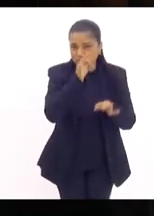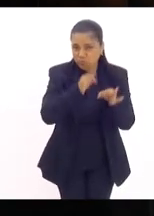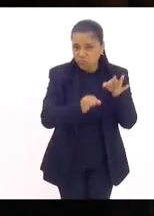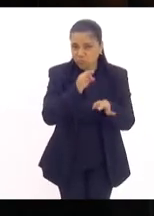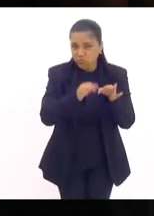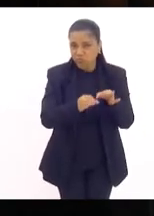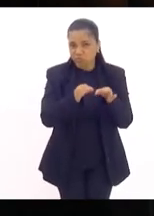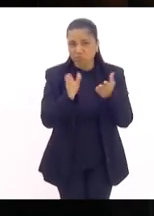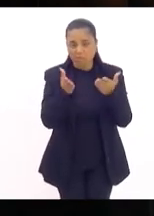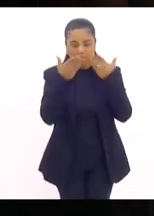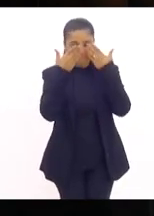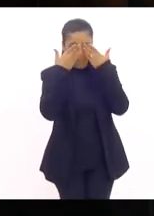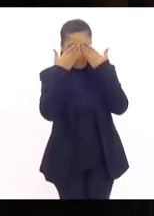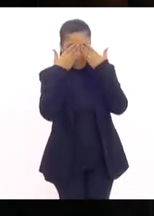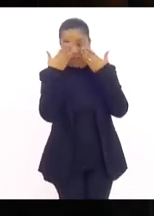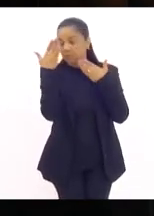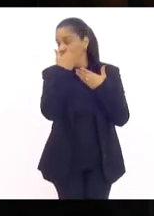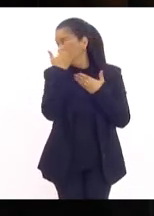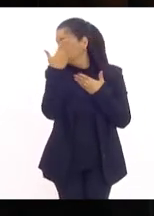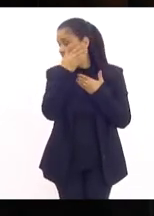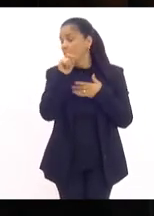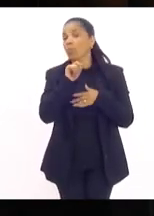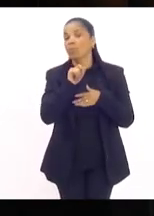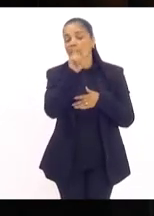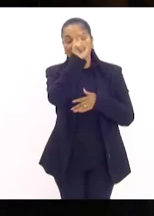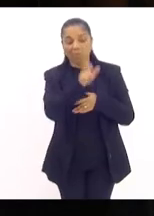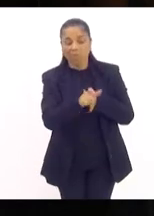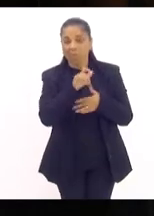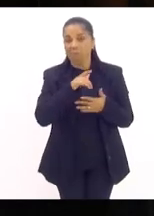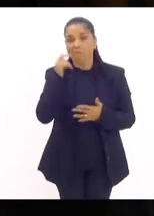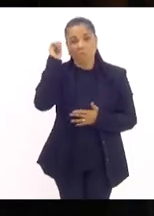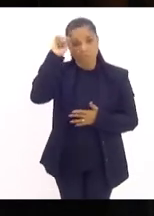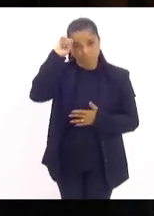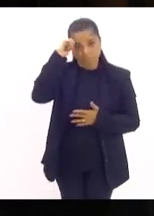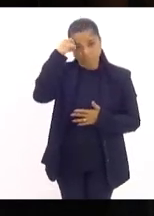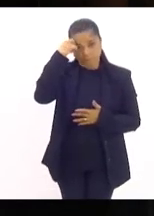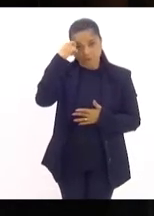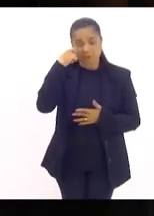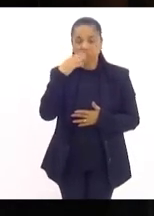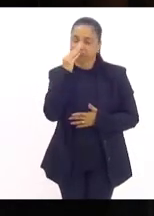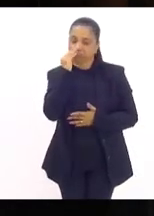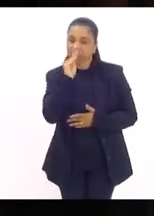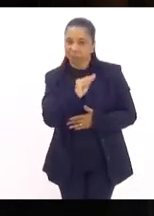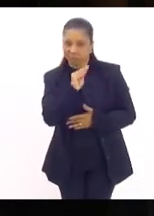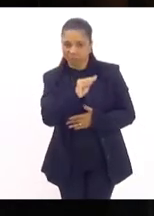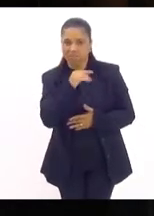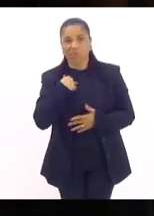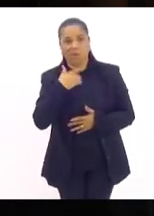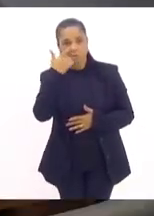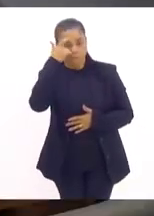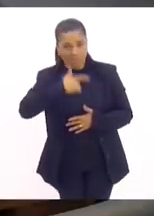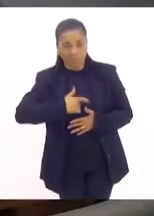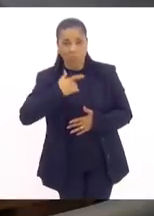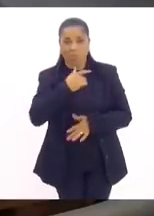suposto injustiçado é um branco. Quando é um preto, ela enxerga muito bem. Muito obrigada, senhora presidenta.